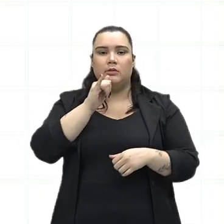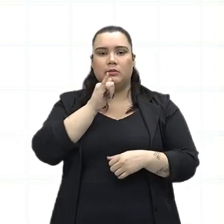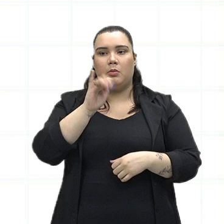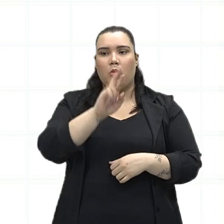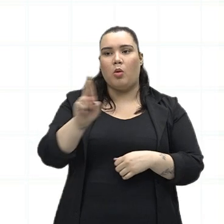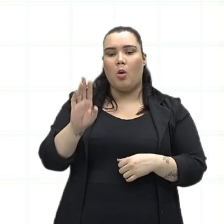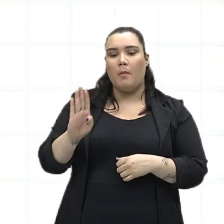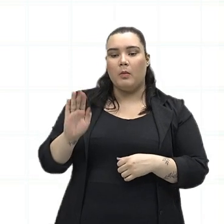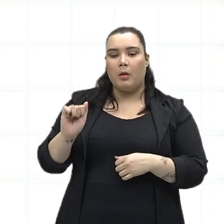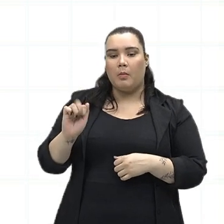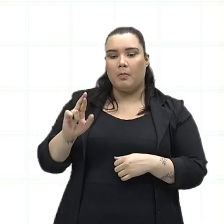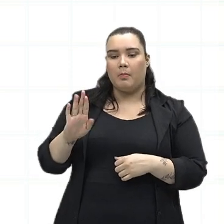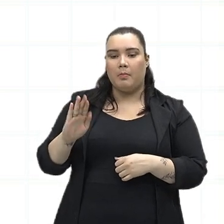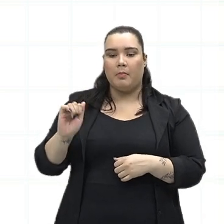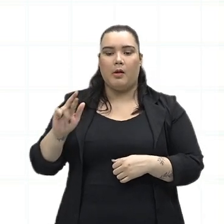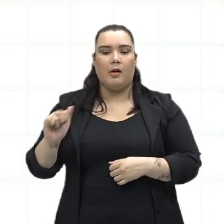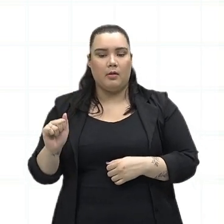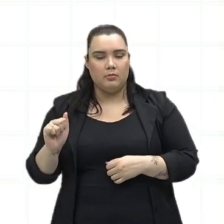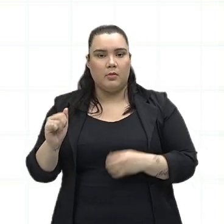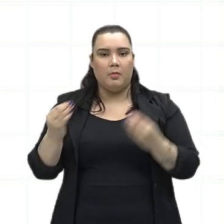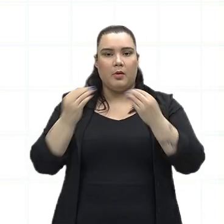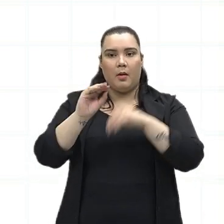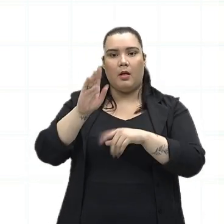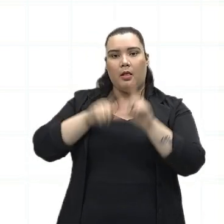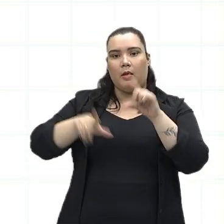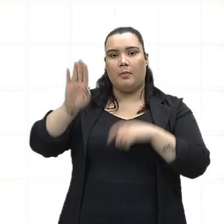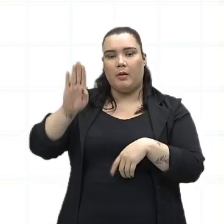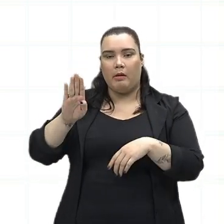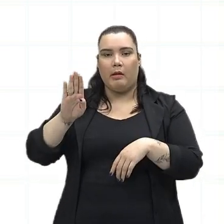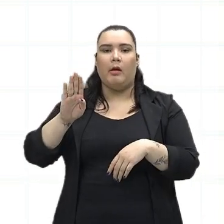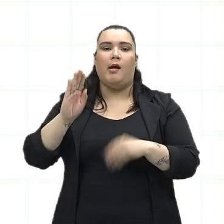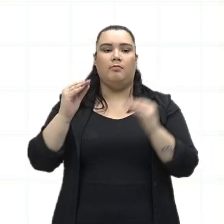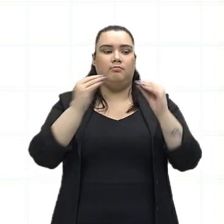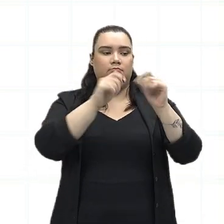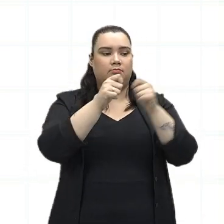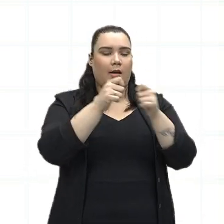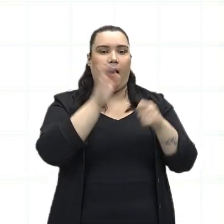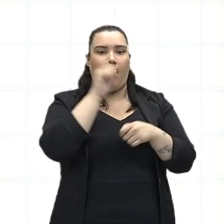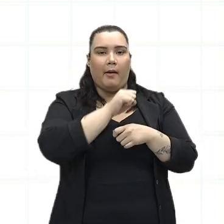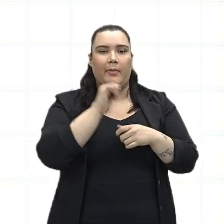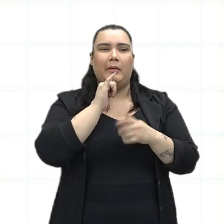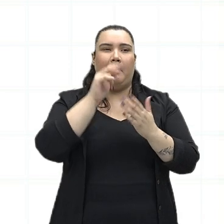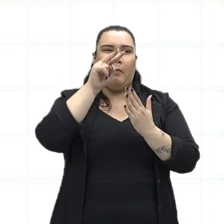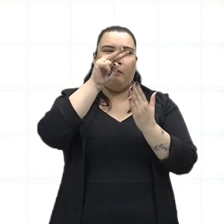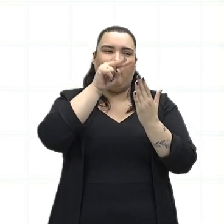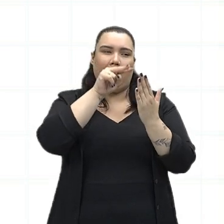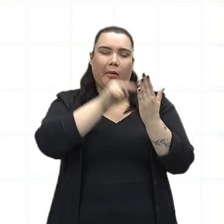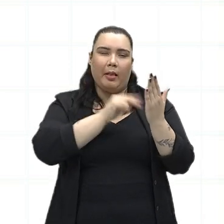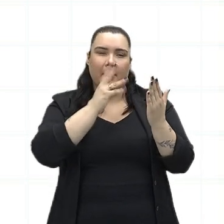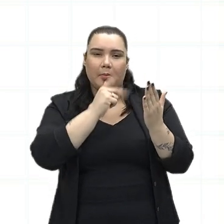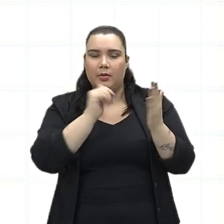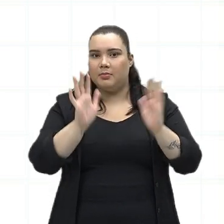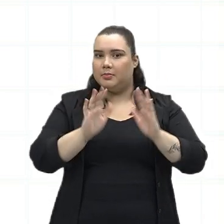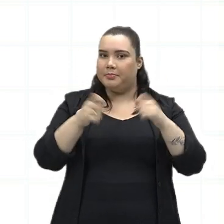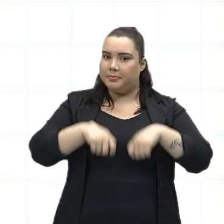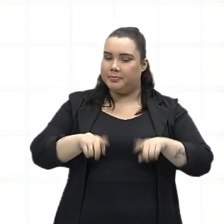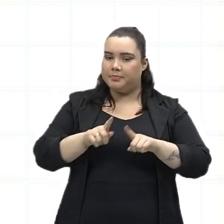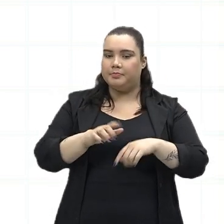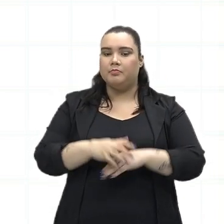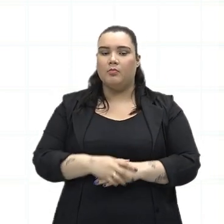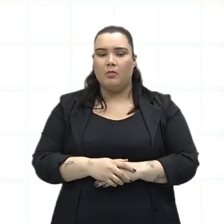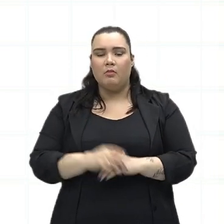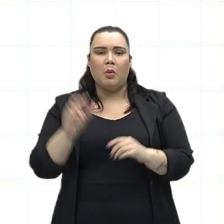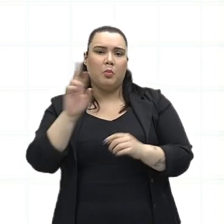vai digitar o B, você não vai pegar sua lista e procurar um por um, tá bom? Então, isso é um scanning também. Um nome, uma